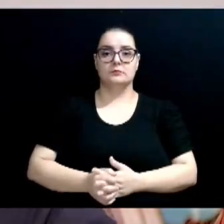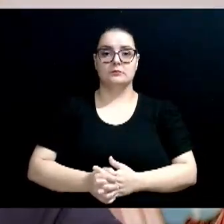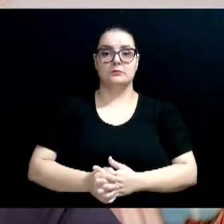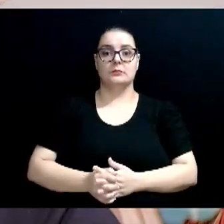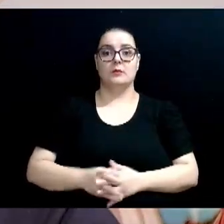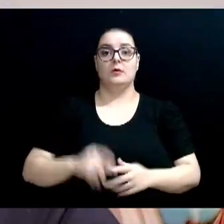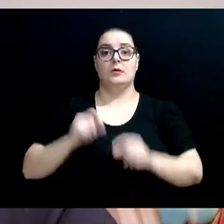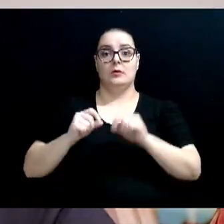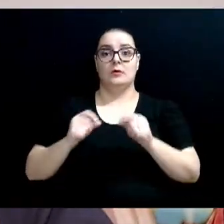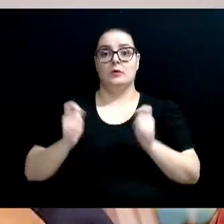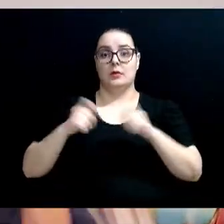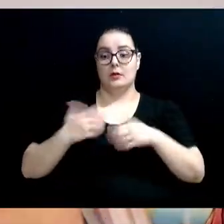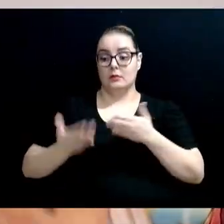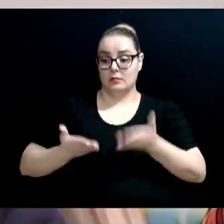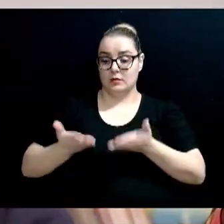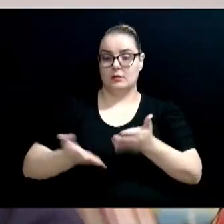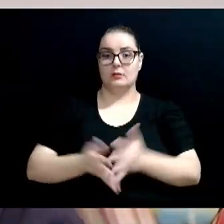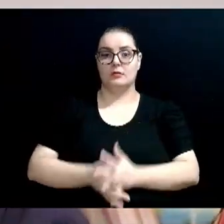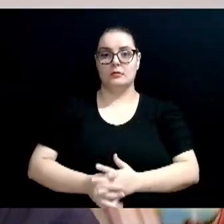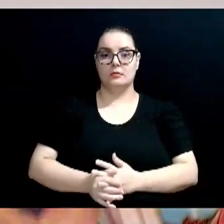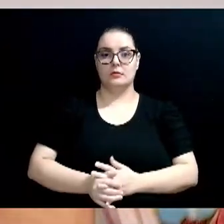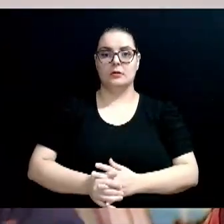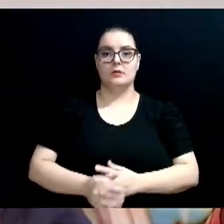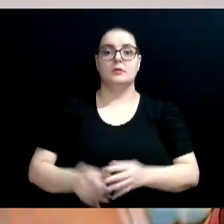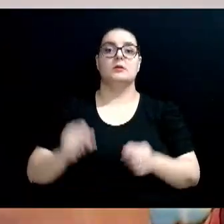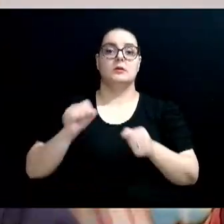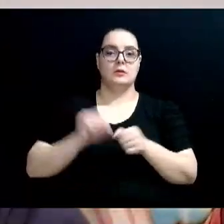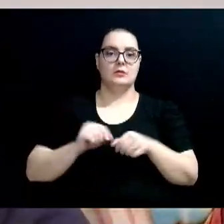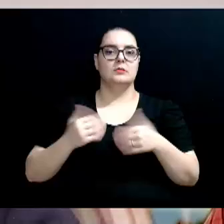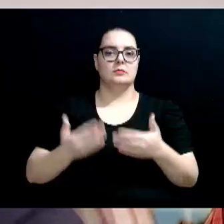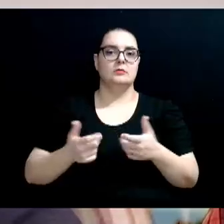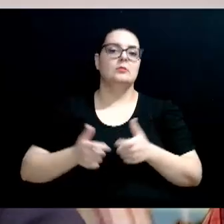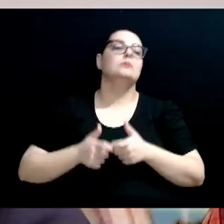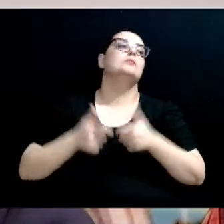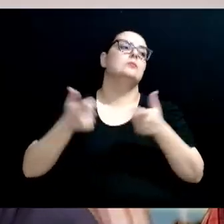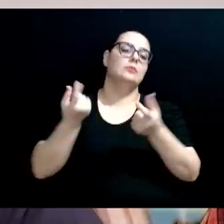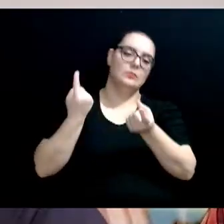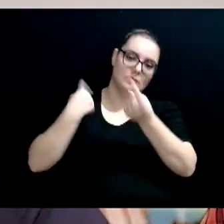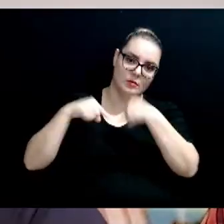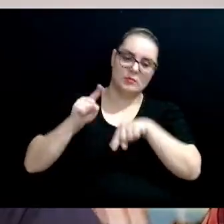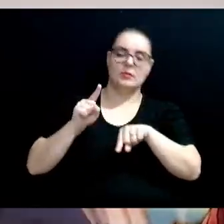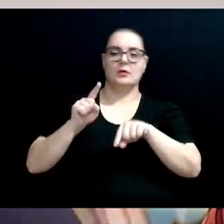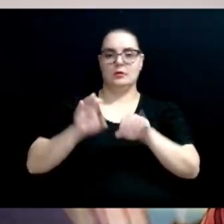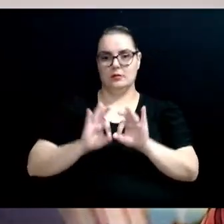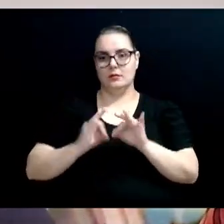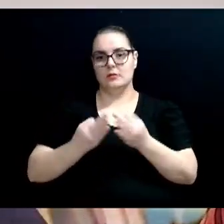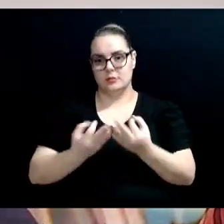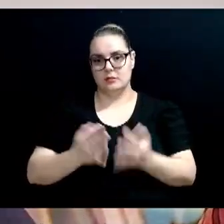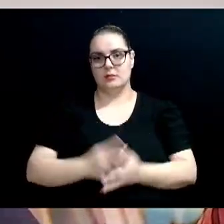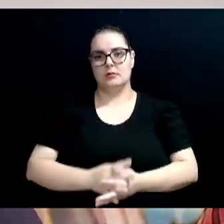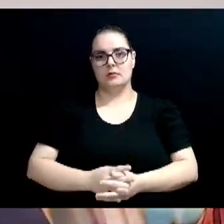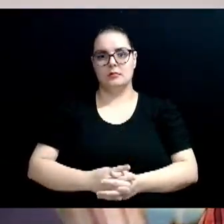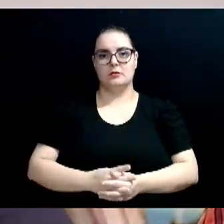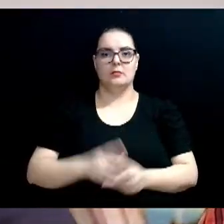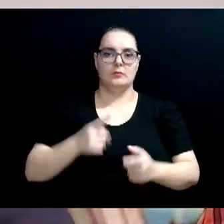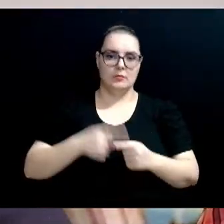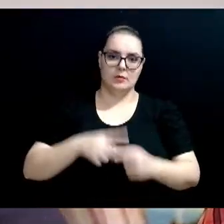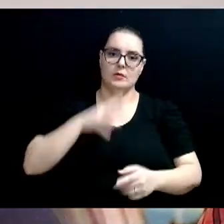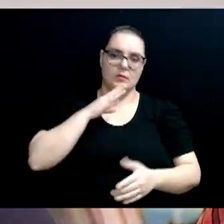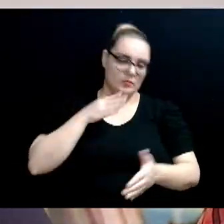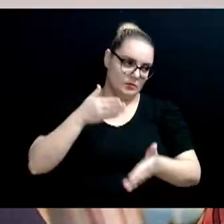eu sou capaz de lidar. E isso faz aumentar o sucesso dessa família, porque eu conheço o meu